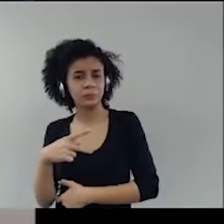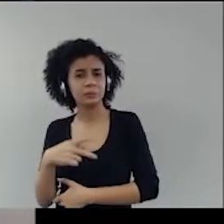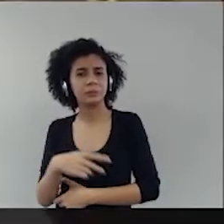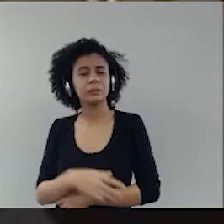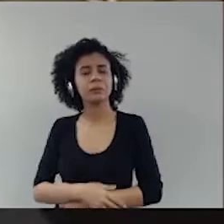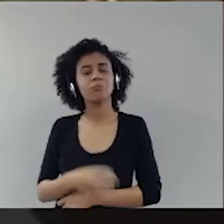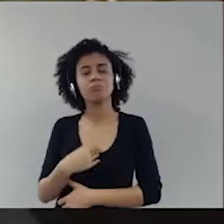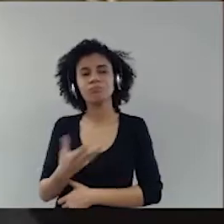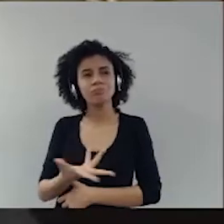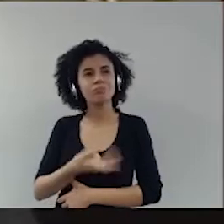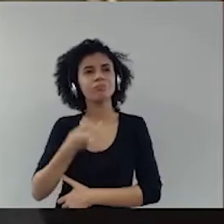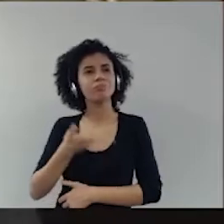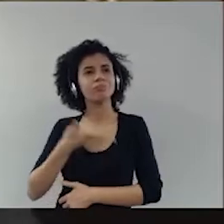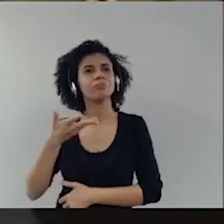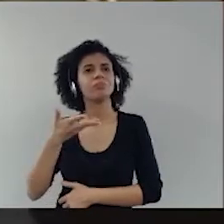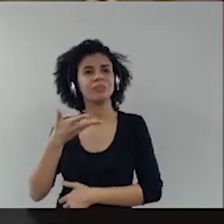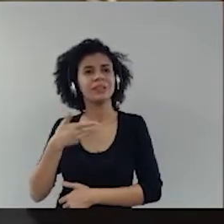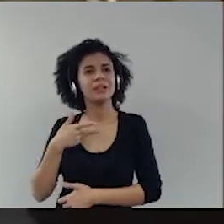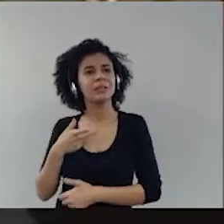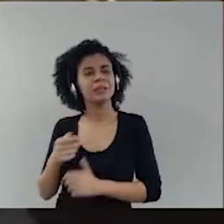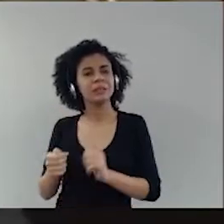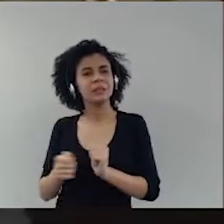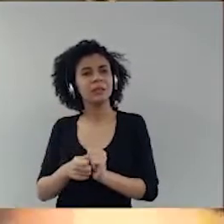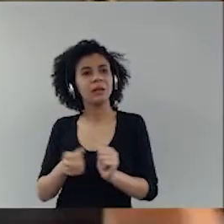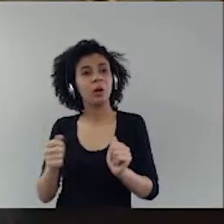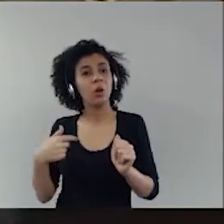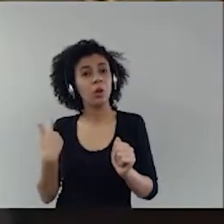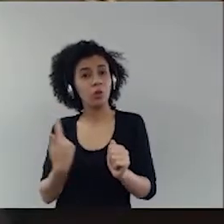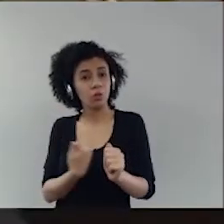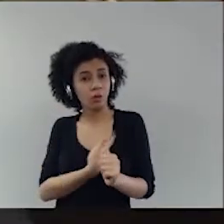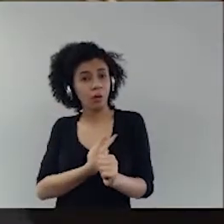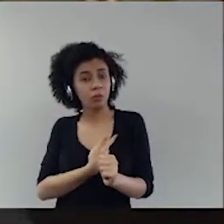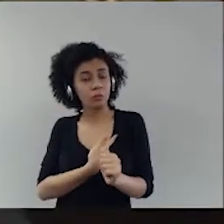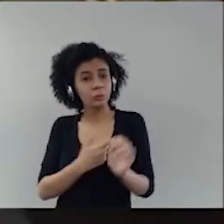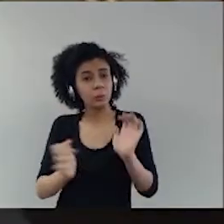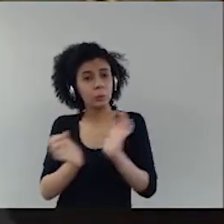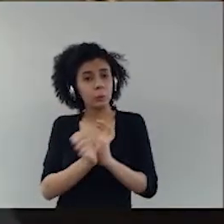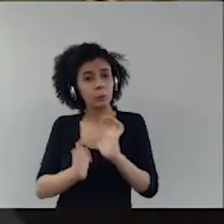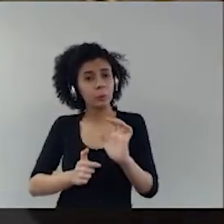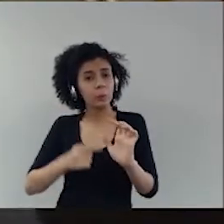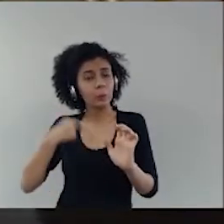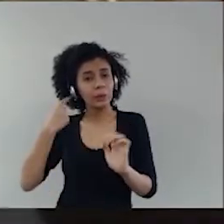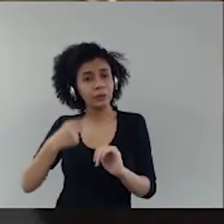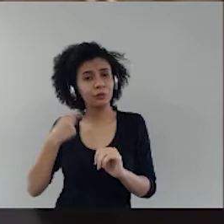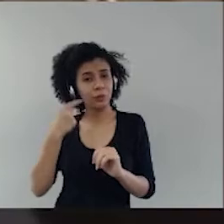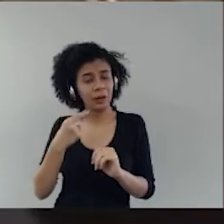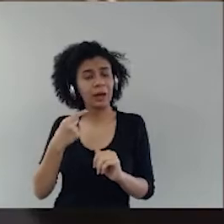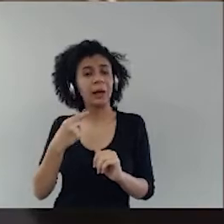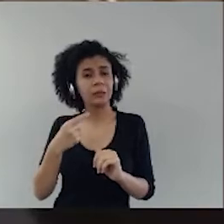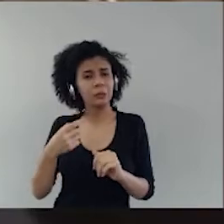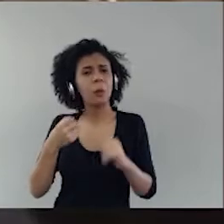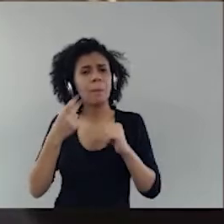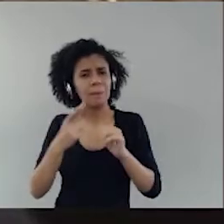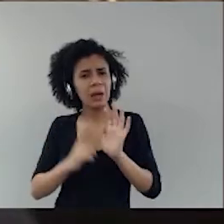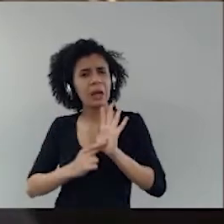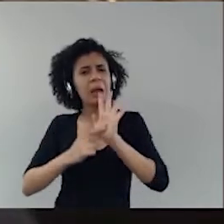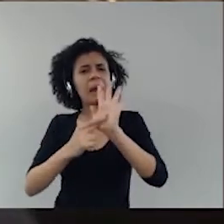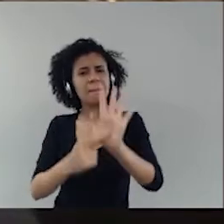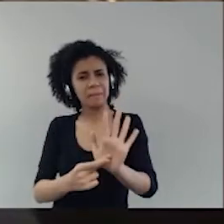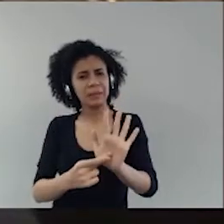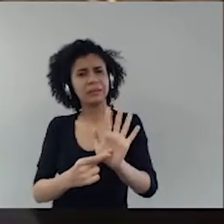Muito orgulho e faz parte da nossa classe de advogados que está muito bem representada